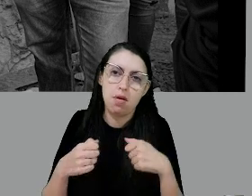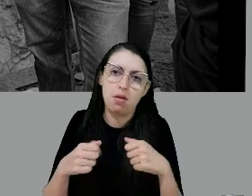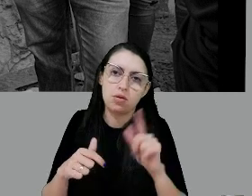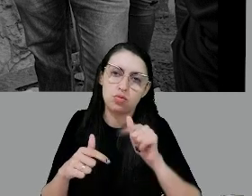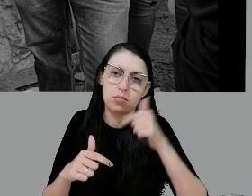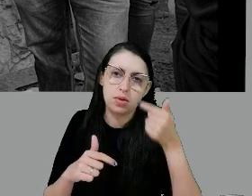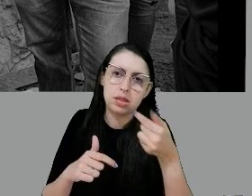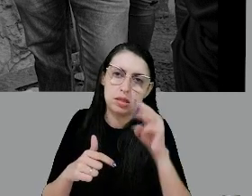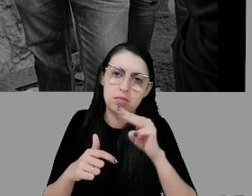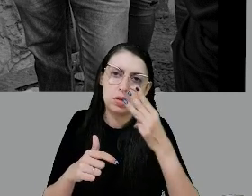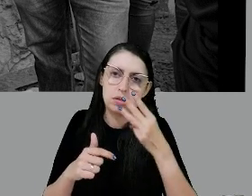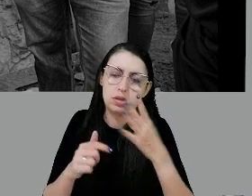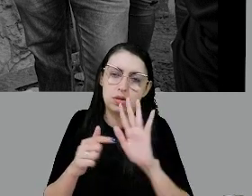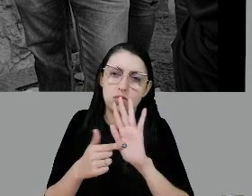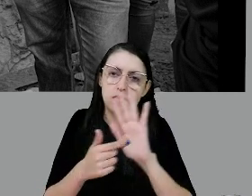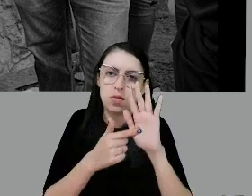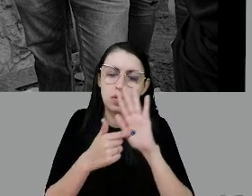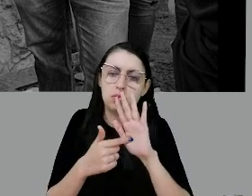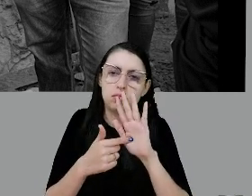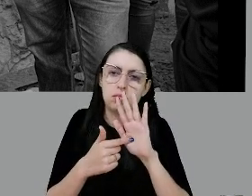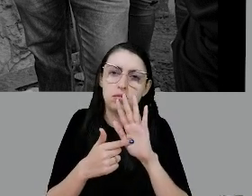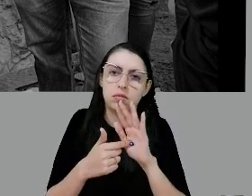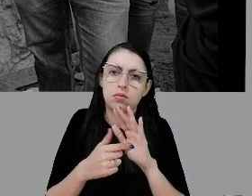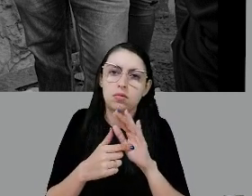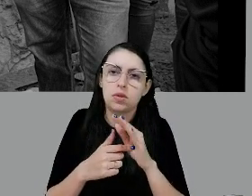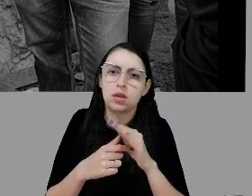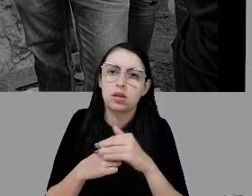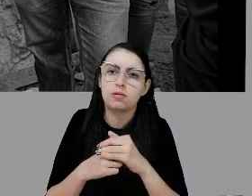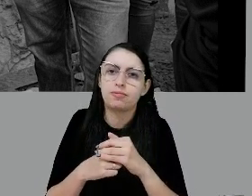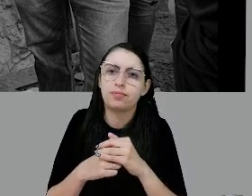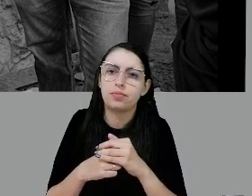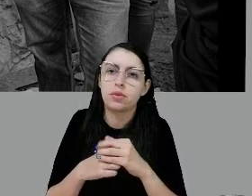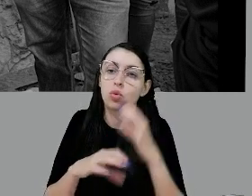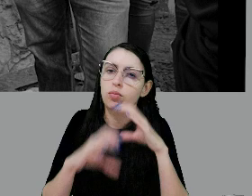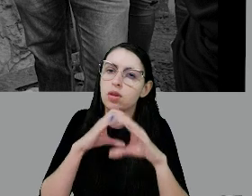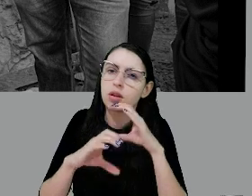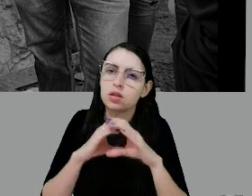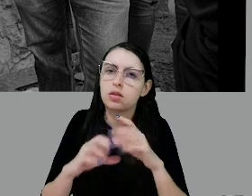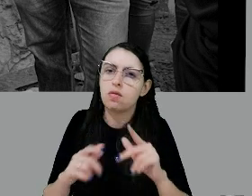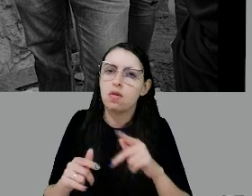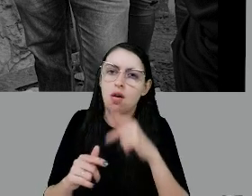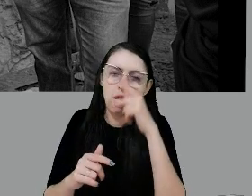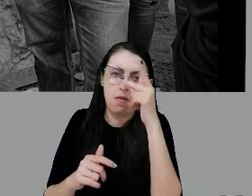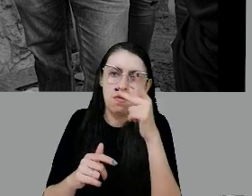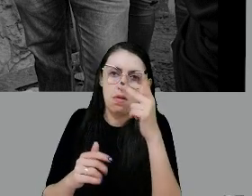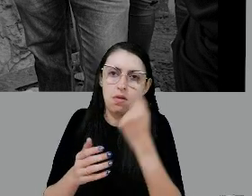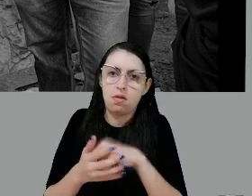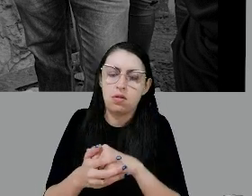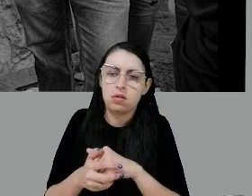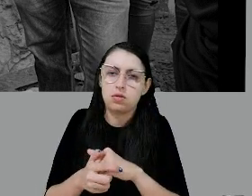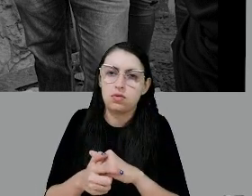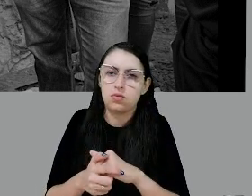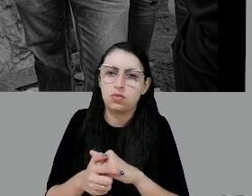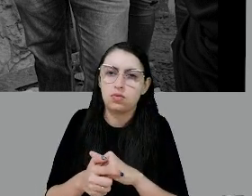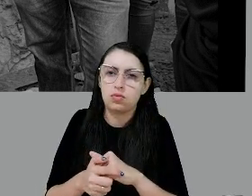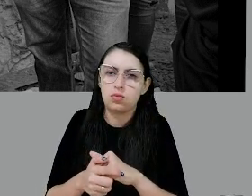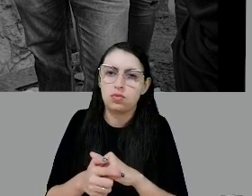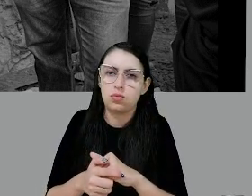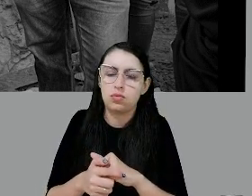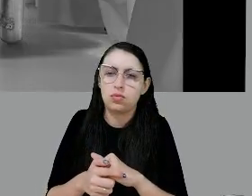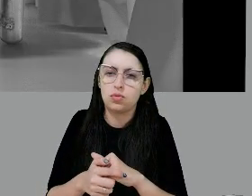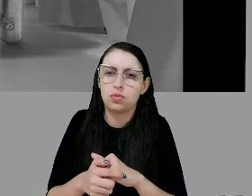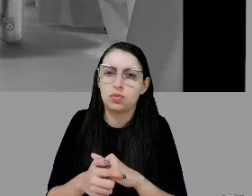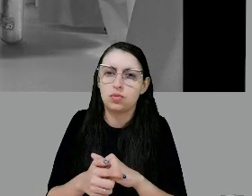puder passar para a terceira, porque as três fotos elas têm um diálogo muito forte dentro do tema